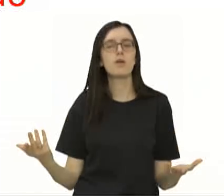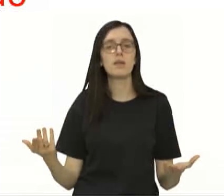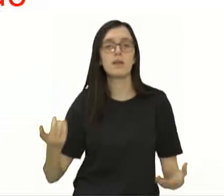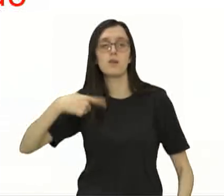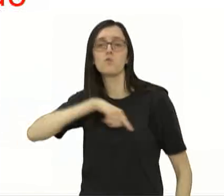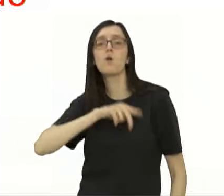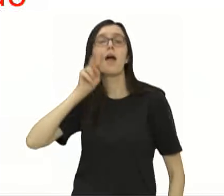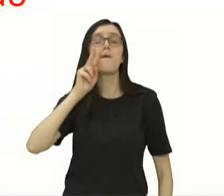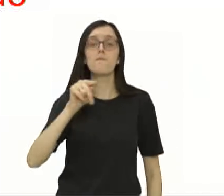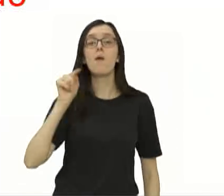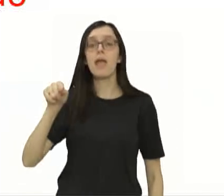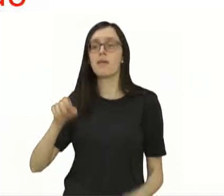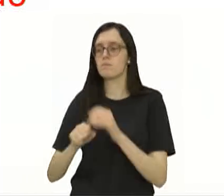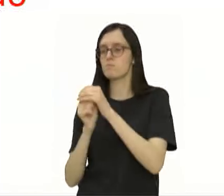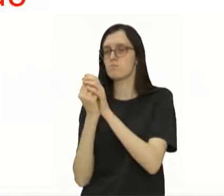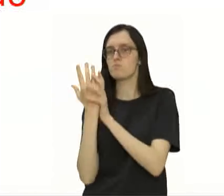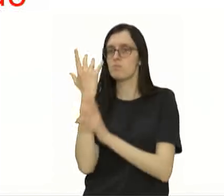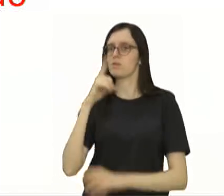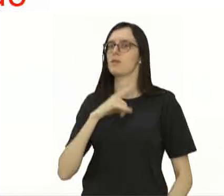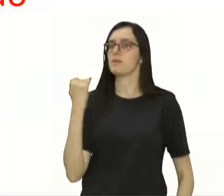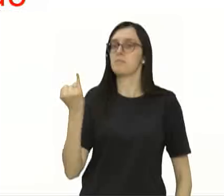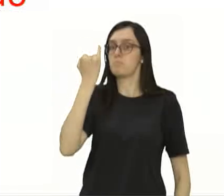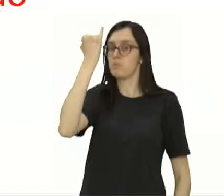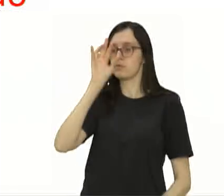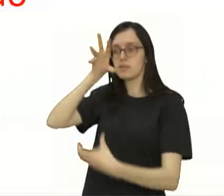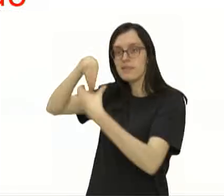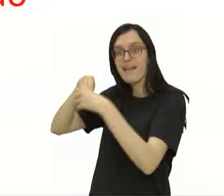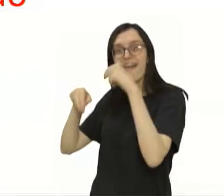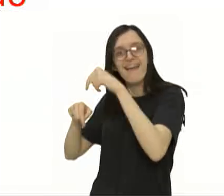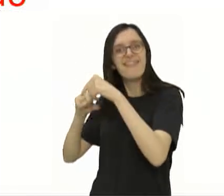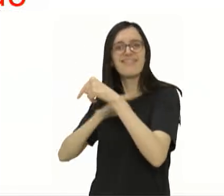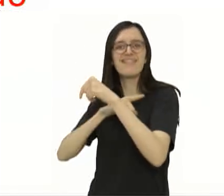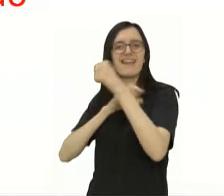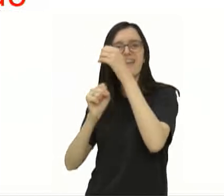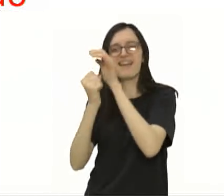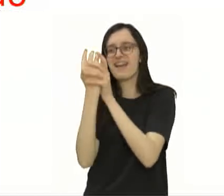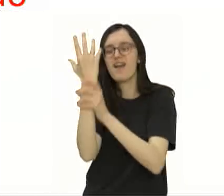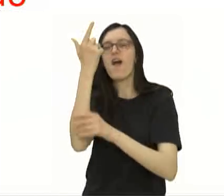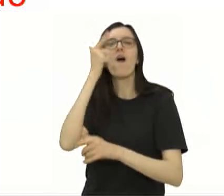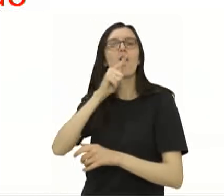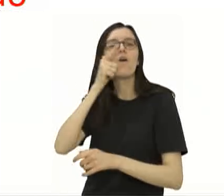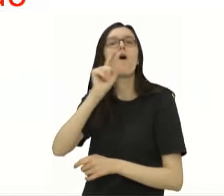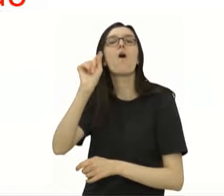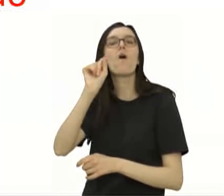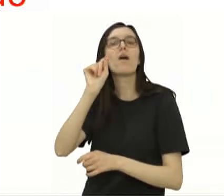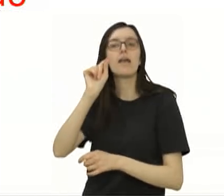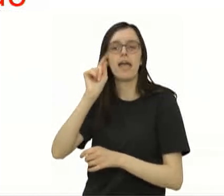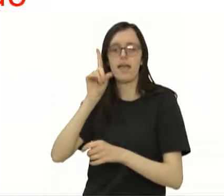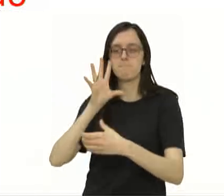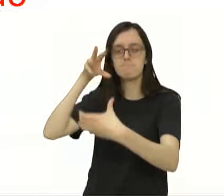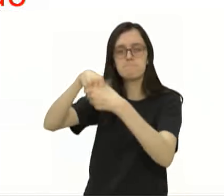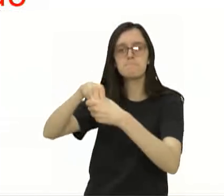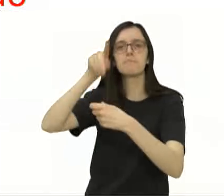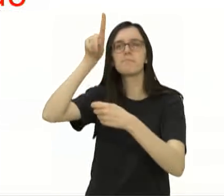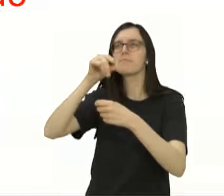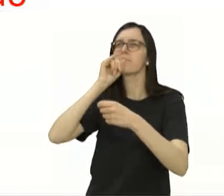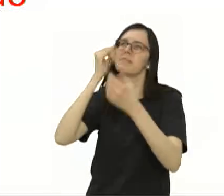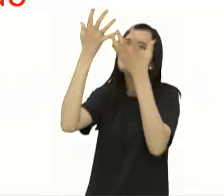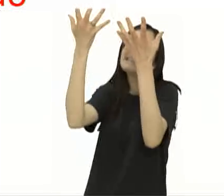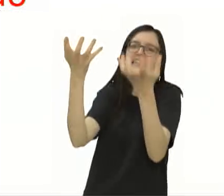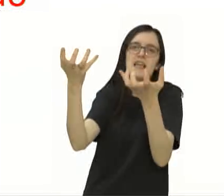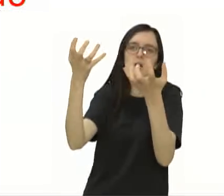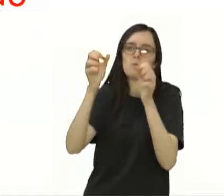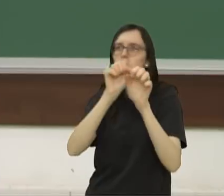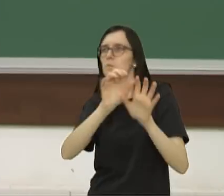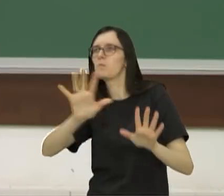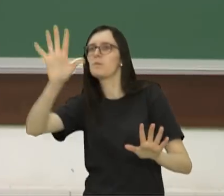vimos que essa planta, né, ela tem alguns atributos importantes ali para poder ser trabalhada dentro do sertão nordestino ali,